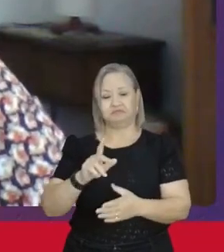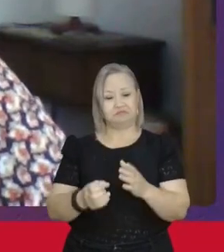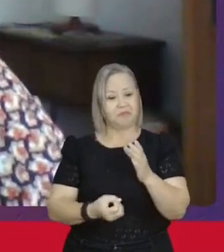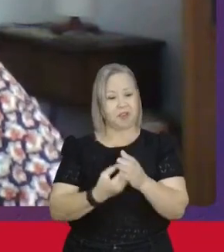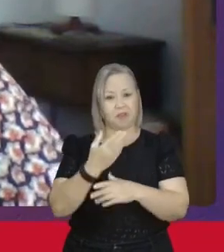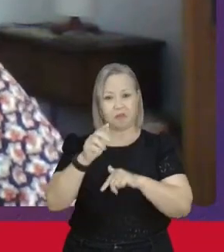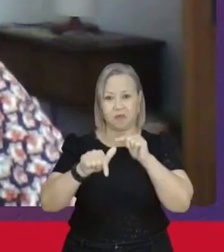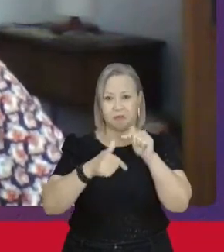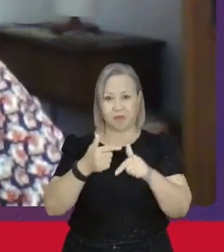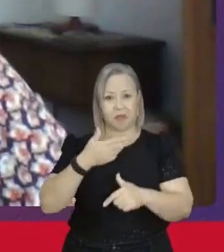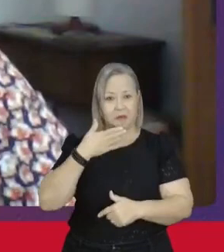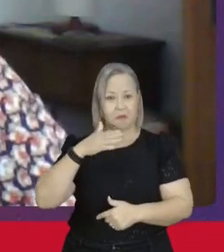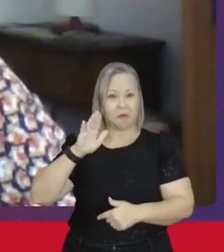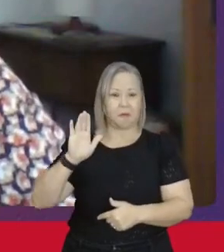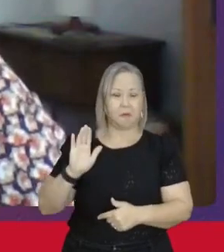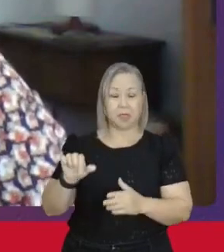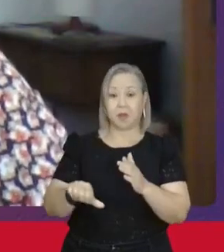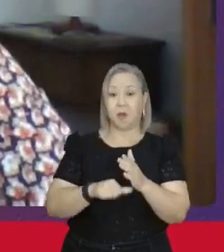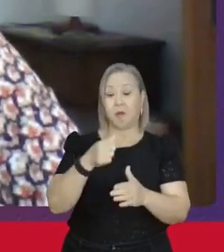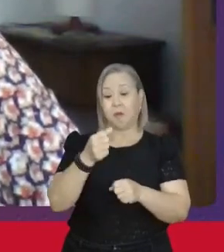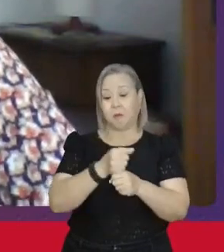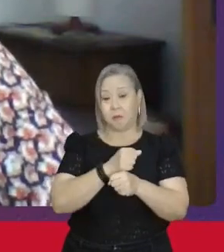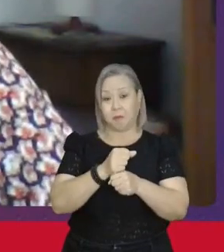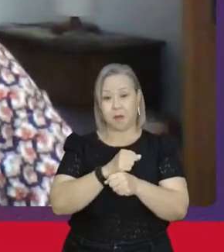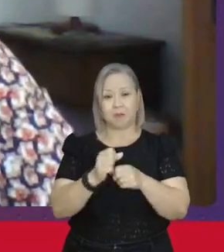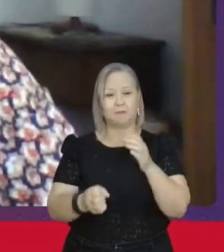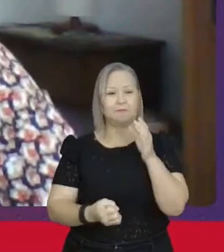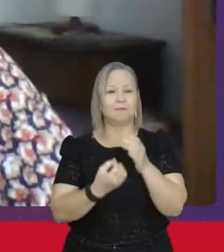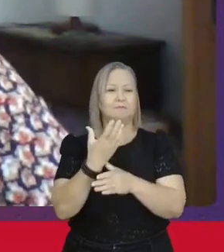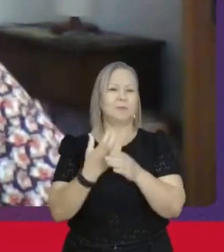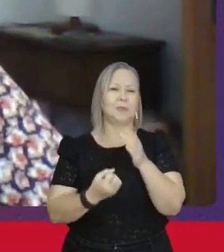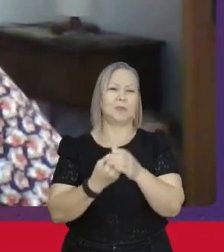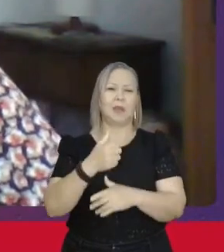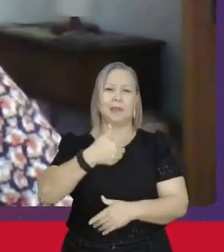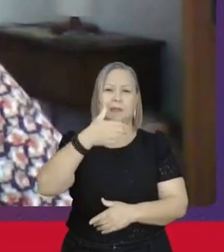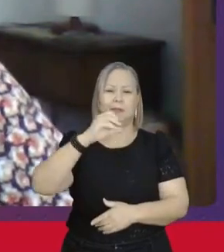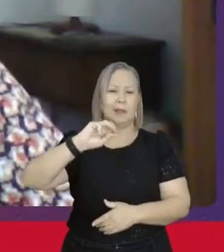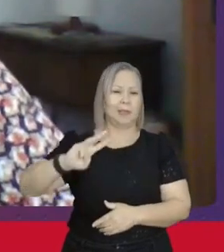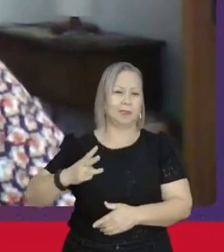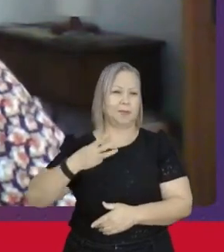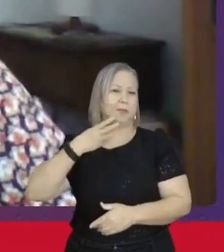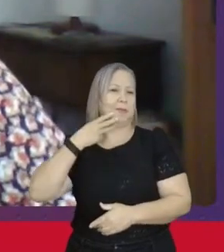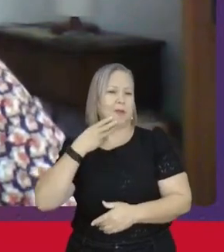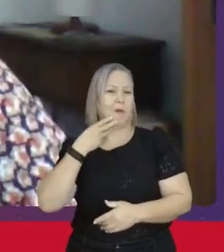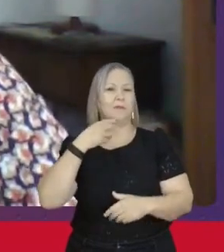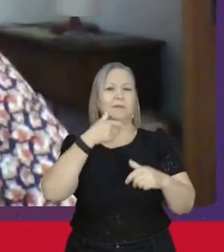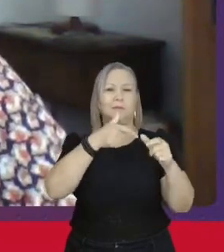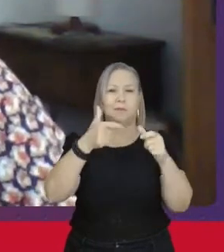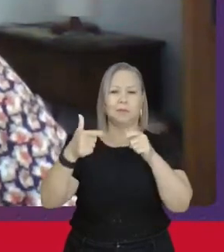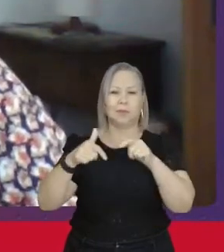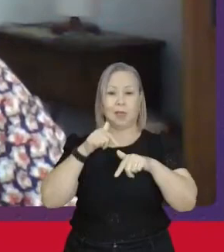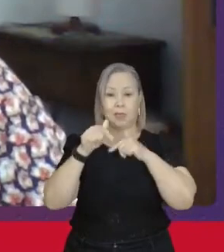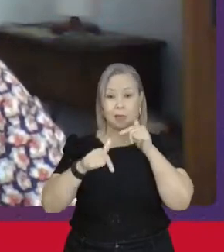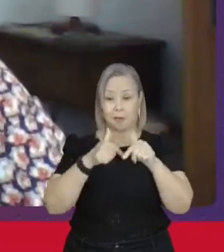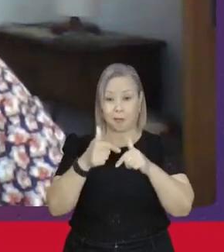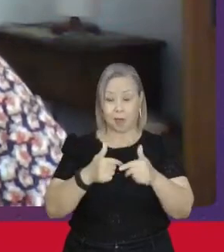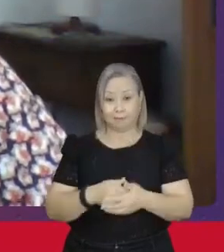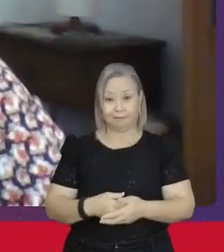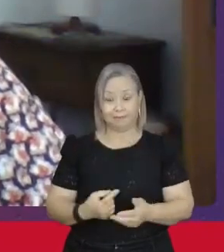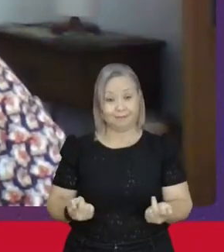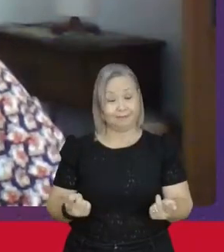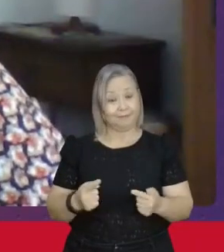uma promessa de que nos primeiros anos se gerariam 10 milhões de postos de trabalho. Pelo